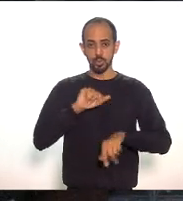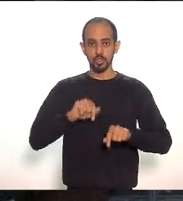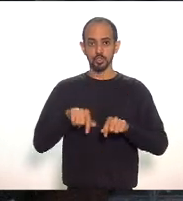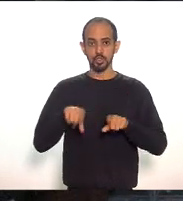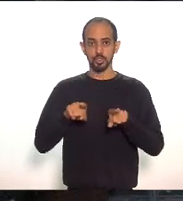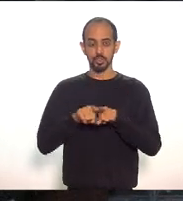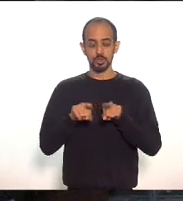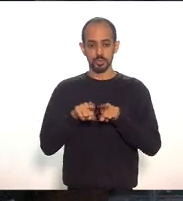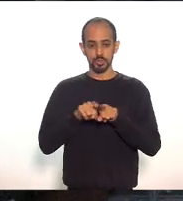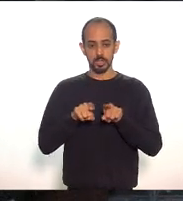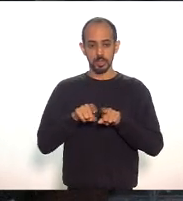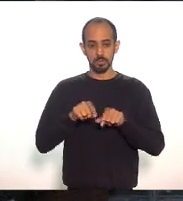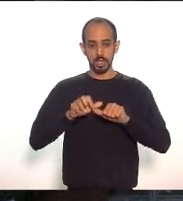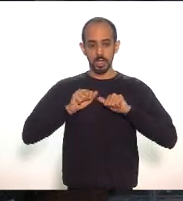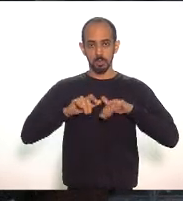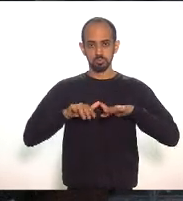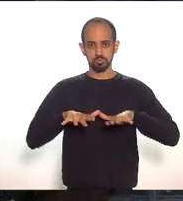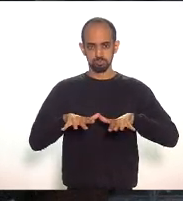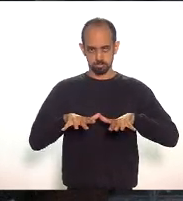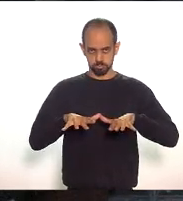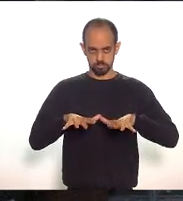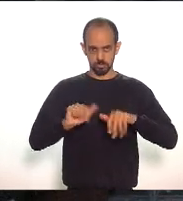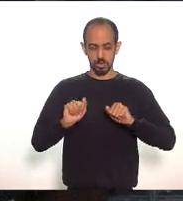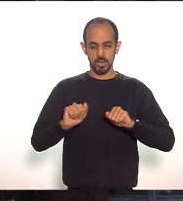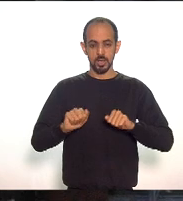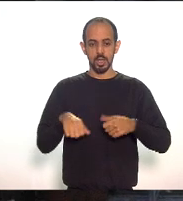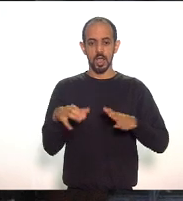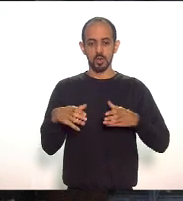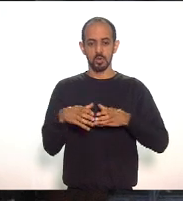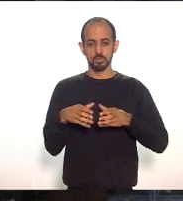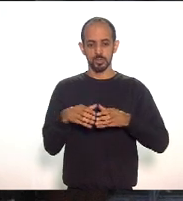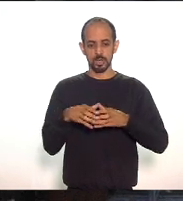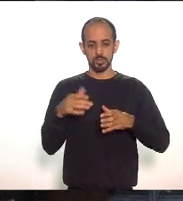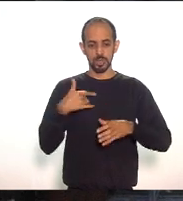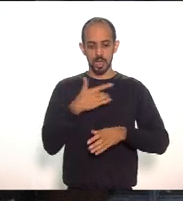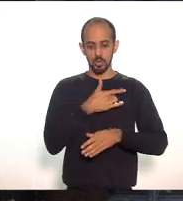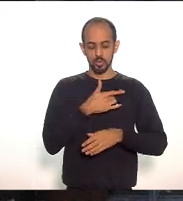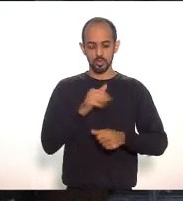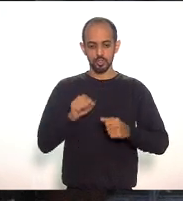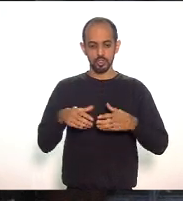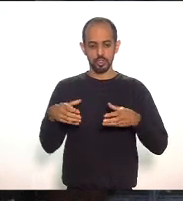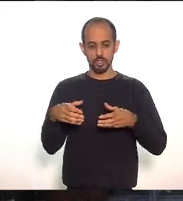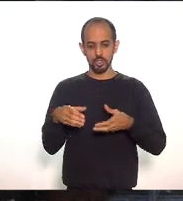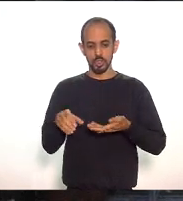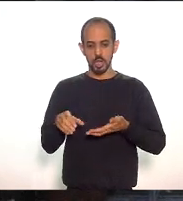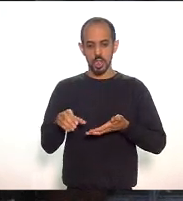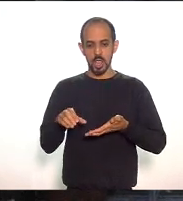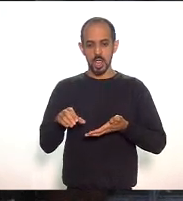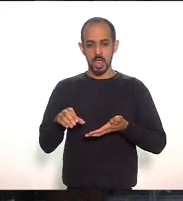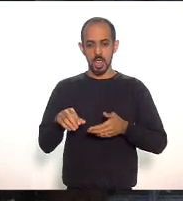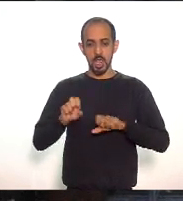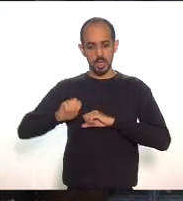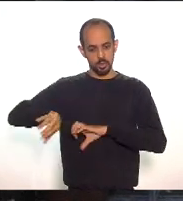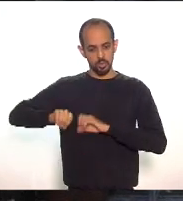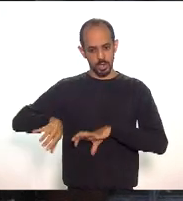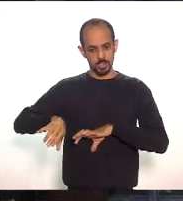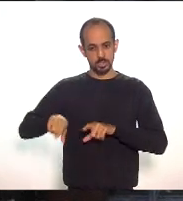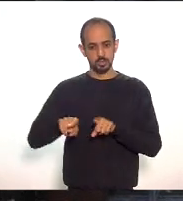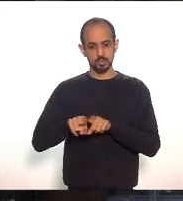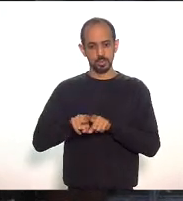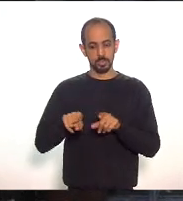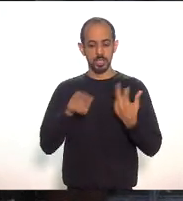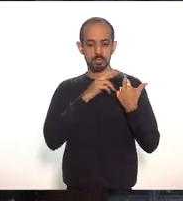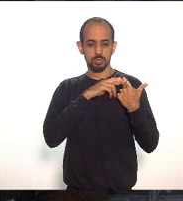endemias pendente de pareceres das comissões de condição de Justiça de saúde de educação é de trabalho legislação social e Seguridade